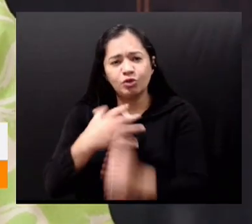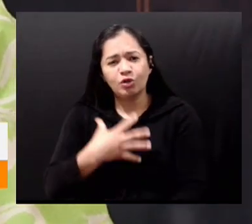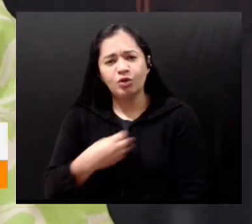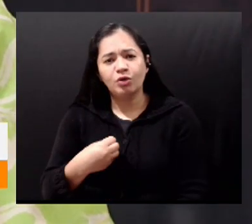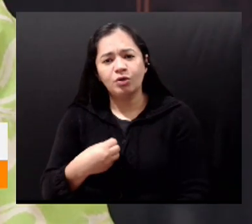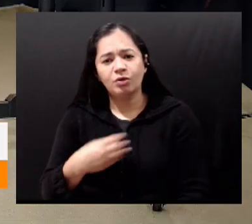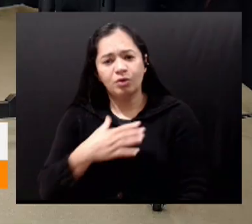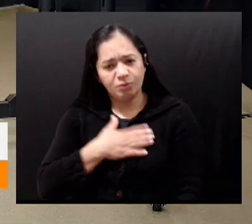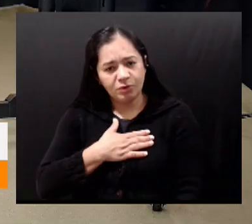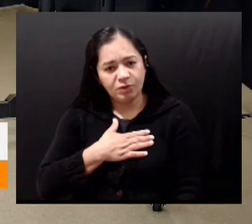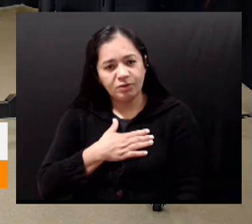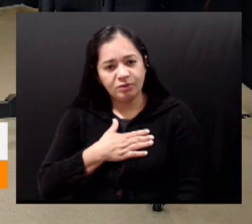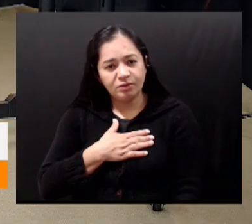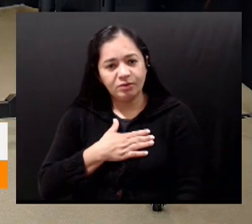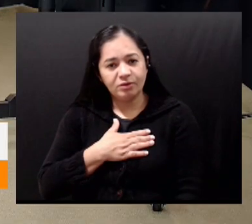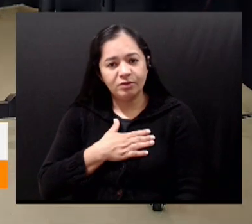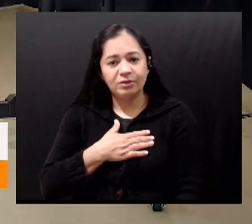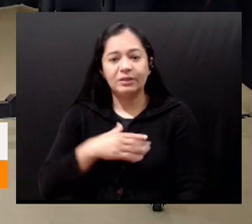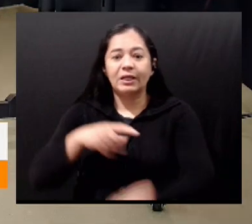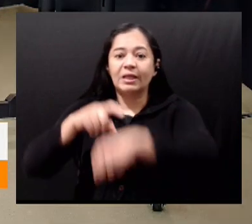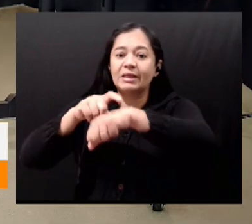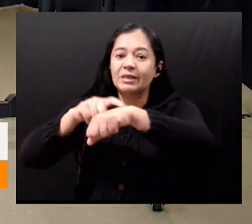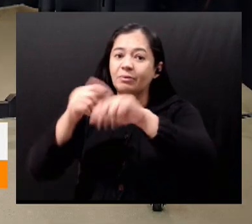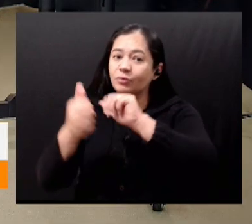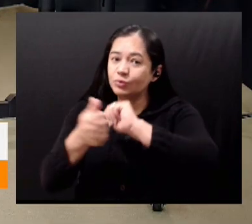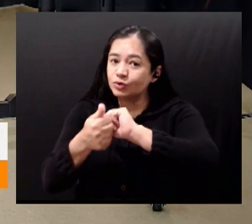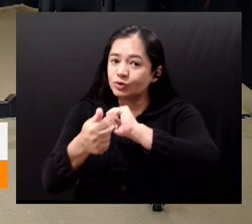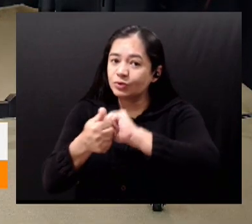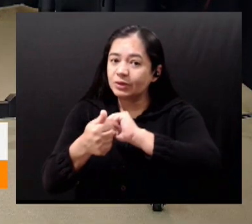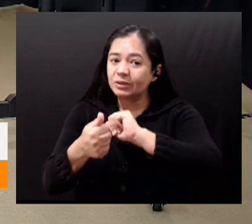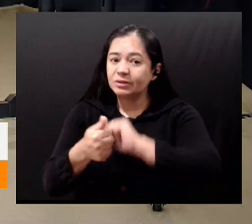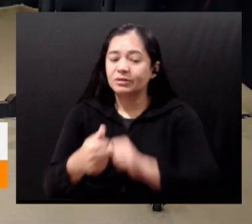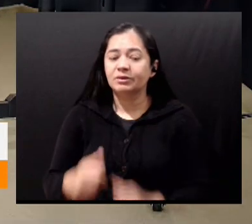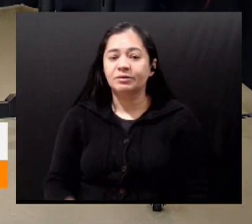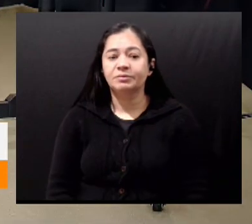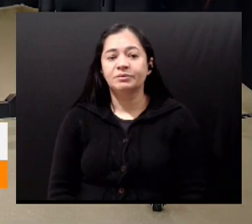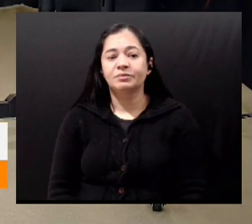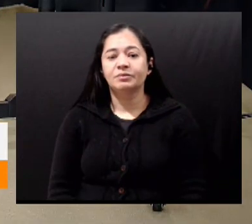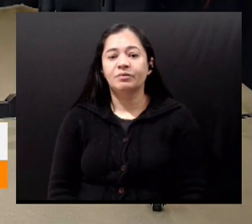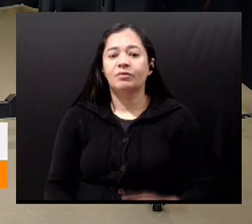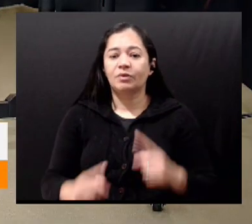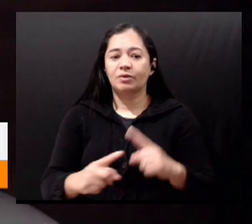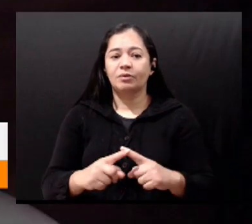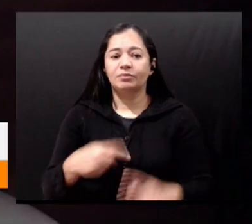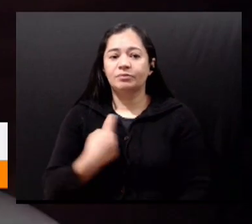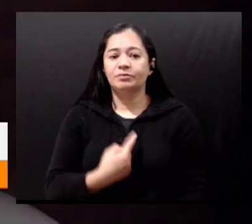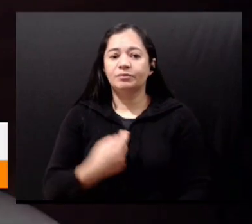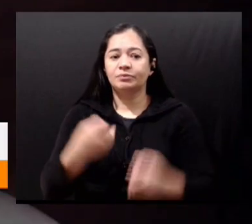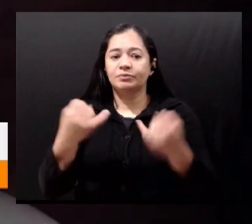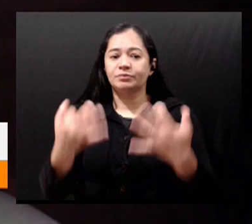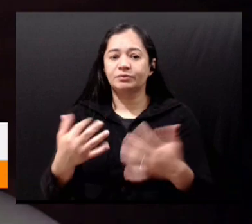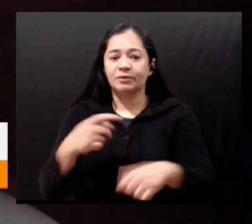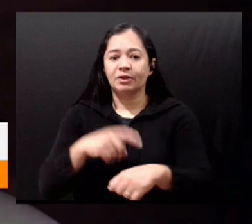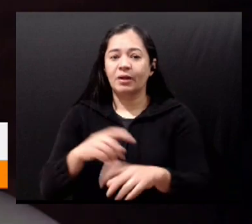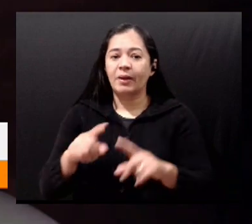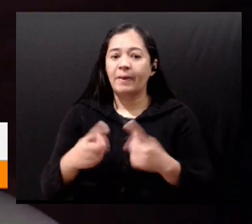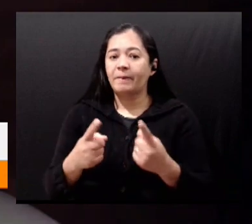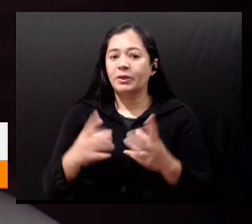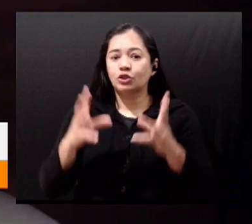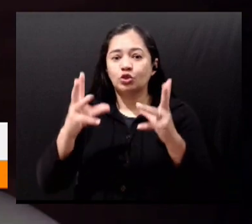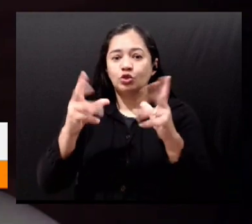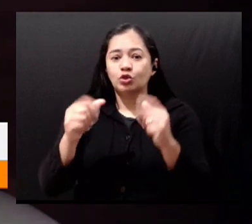de qualidade, né, De Giovana? qualidade, Porque a gente Yara. fala de tempo e às vezes está todo mundo no celular. Sim. Então Exato.